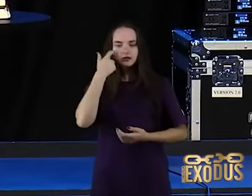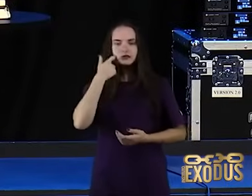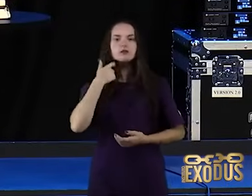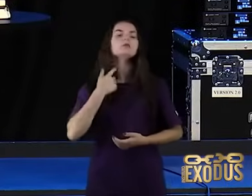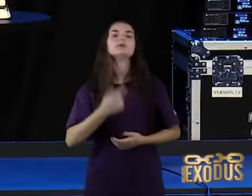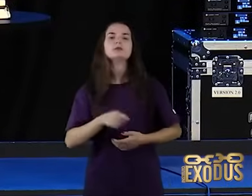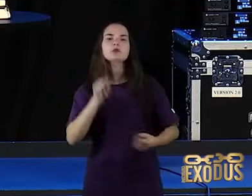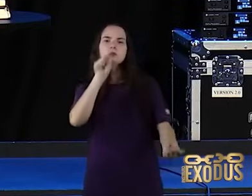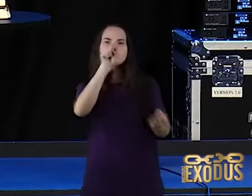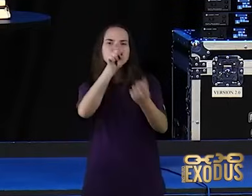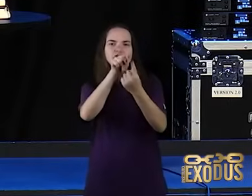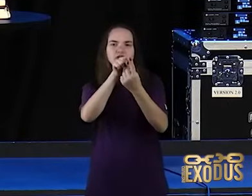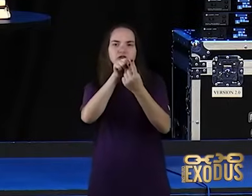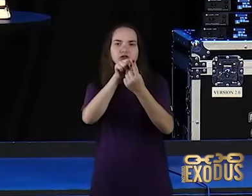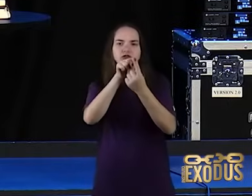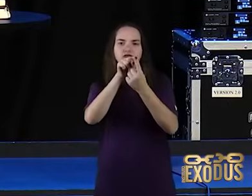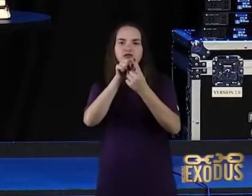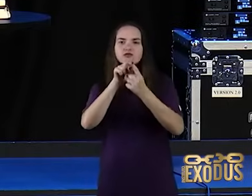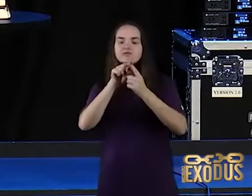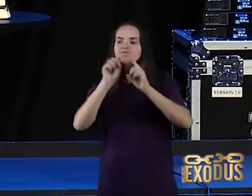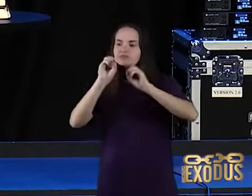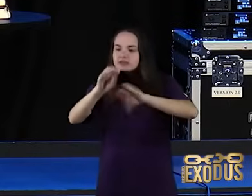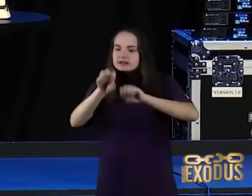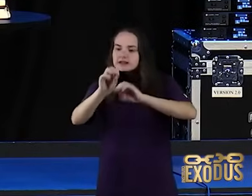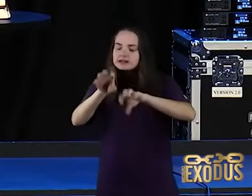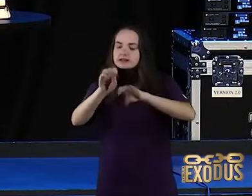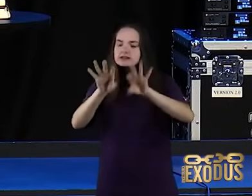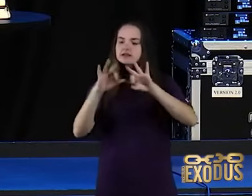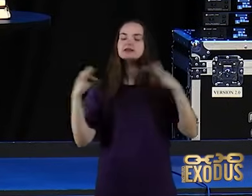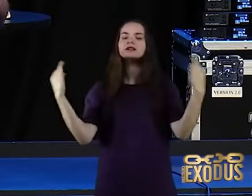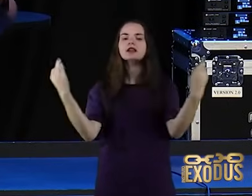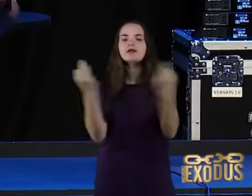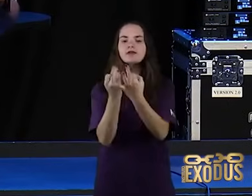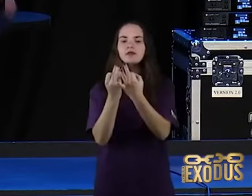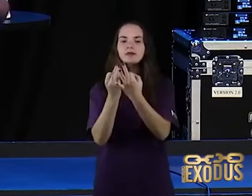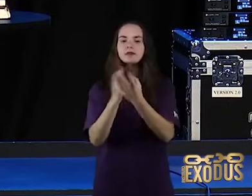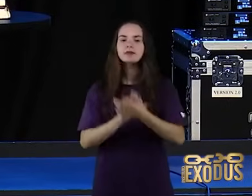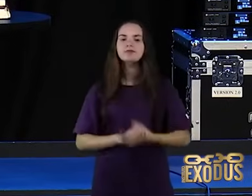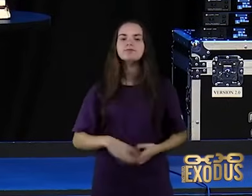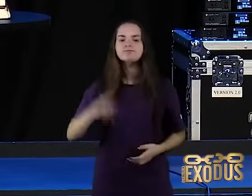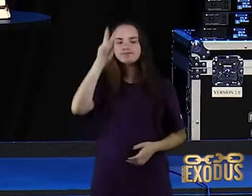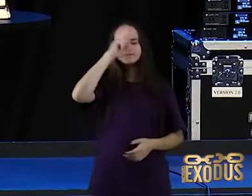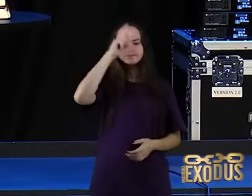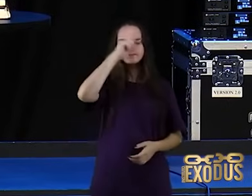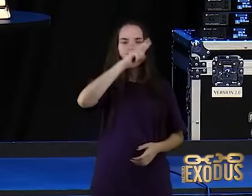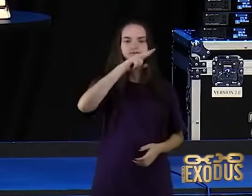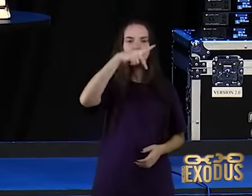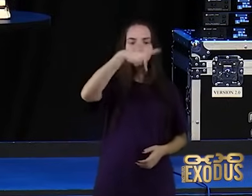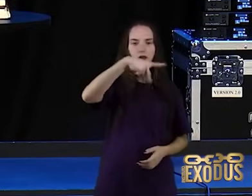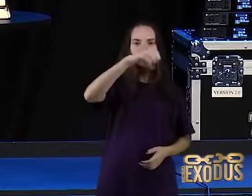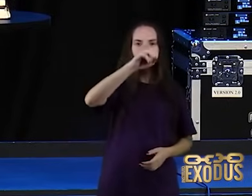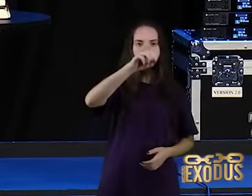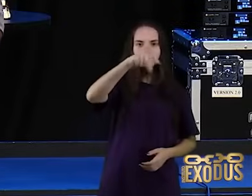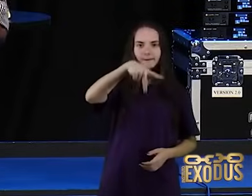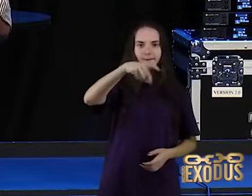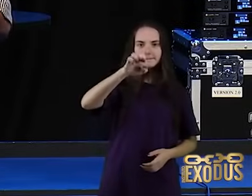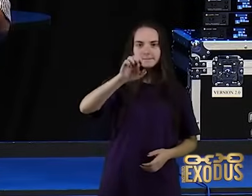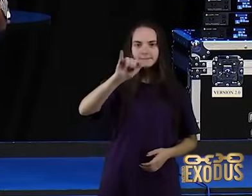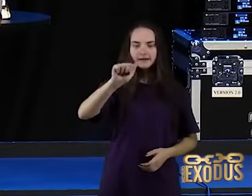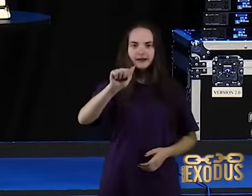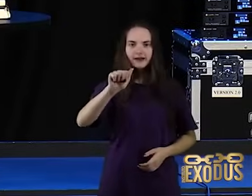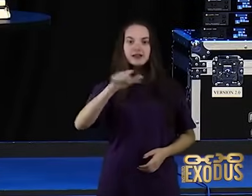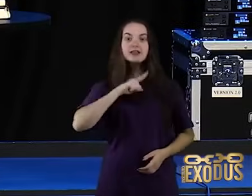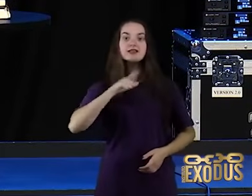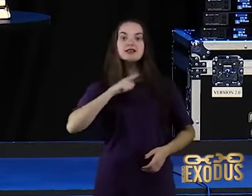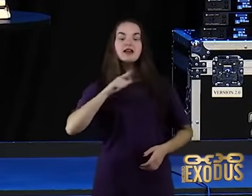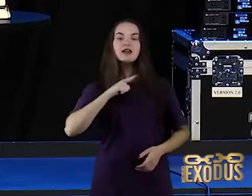família você sabe porque a gente tem você lembra em Pompeia eles têm um ministério chamado Universidade da